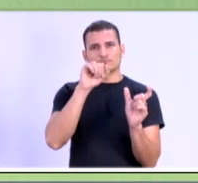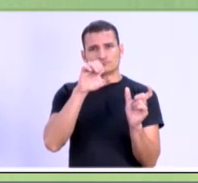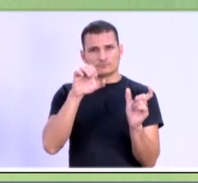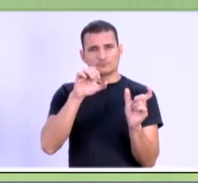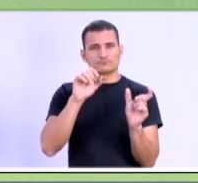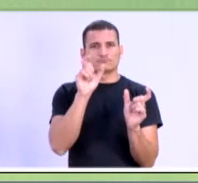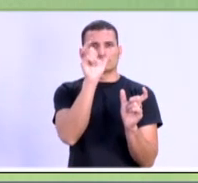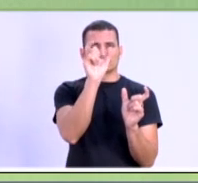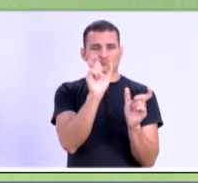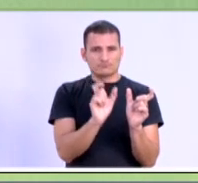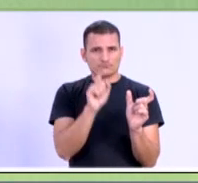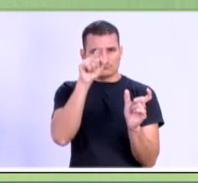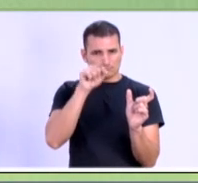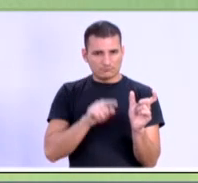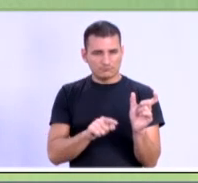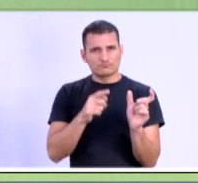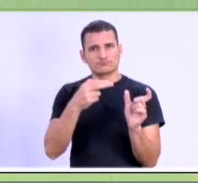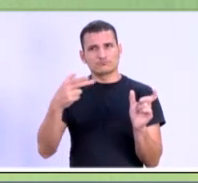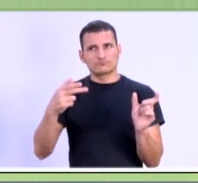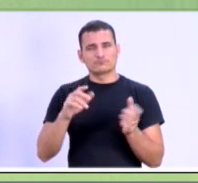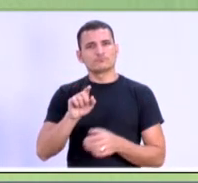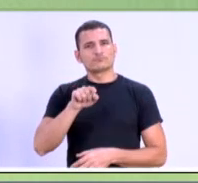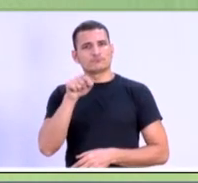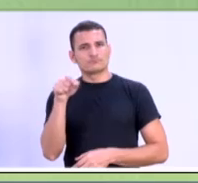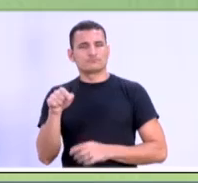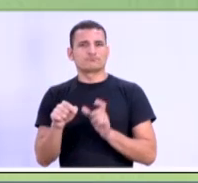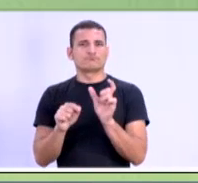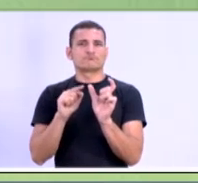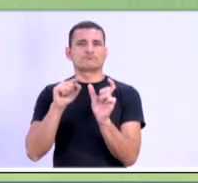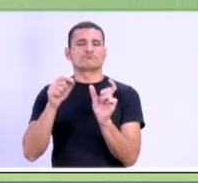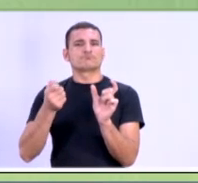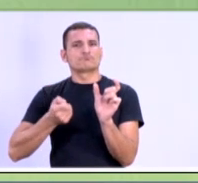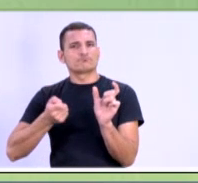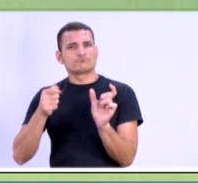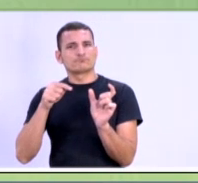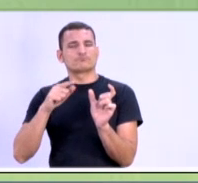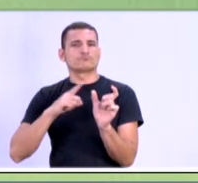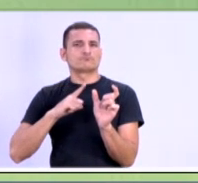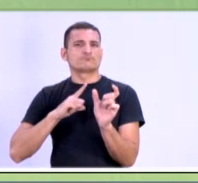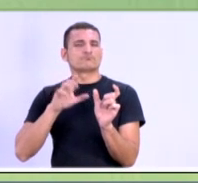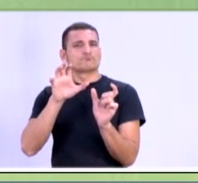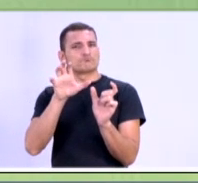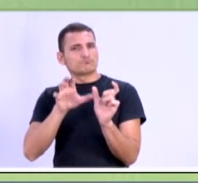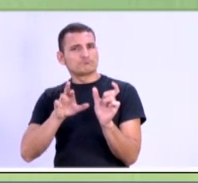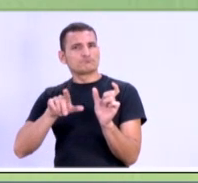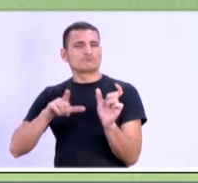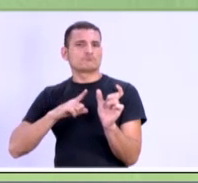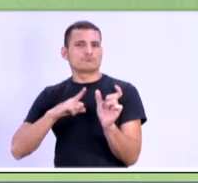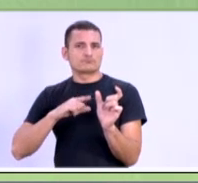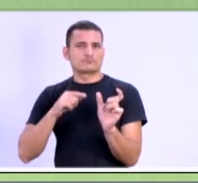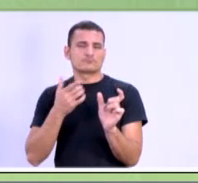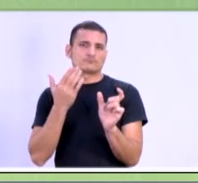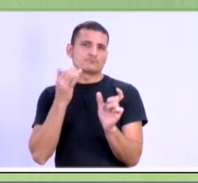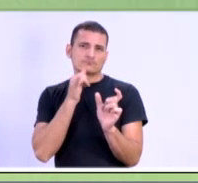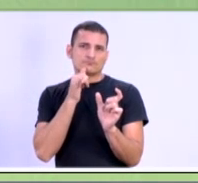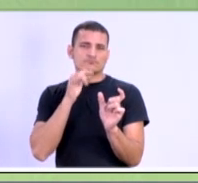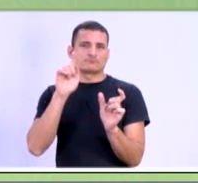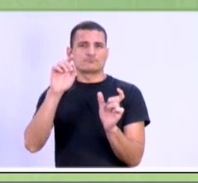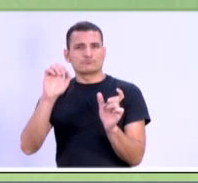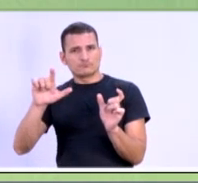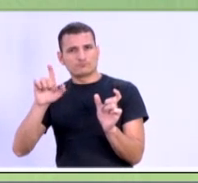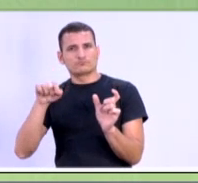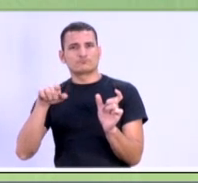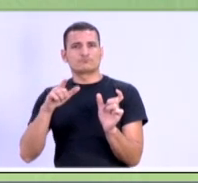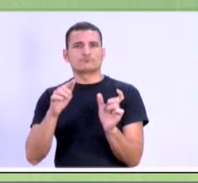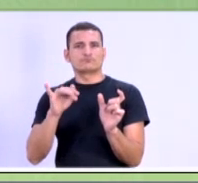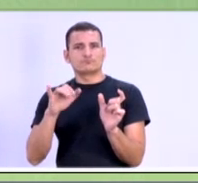seria um carro? Um carro é algo que tem determinadas características, tem determinado comportamento. Por exemplo, eu sei que o Gol é um carro, sei que o Fiesta é um carro,